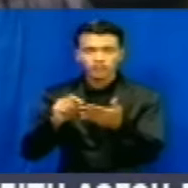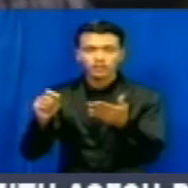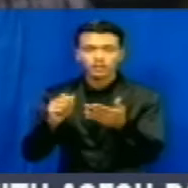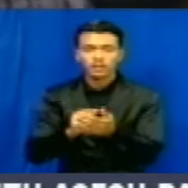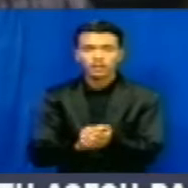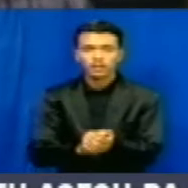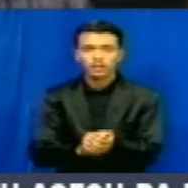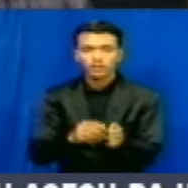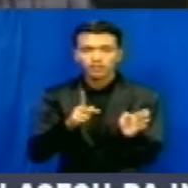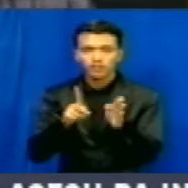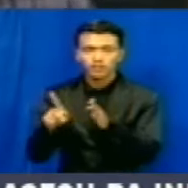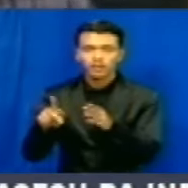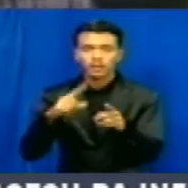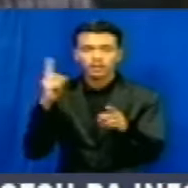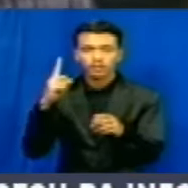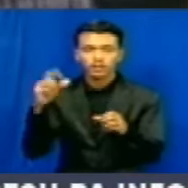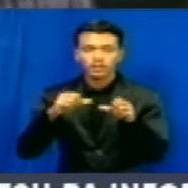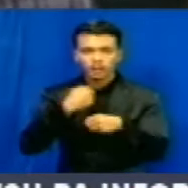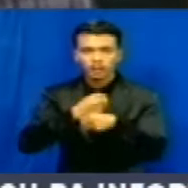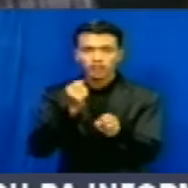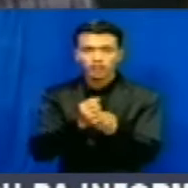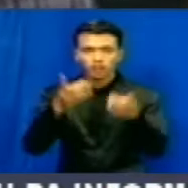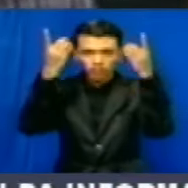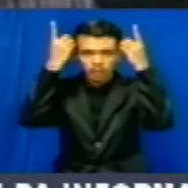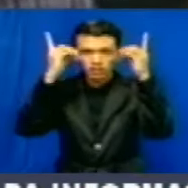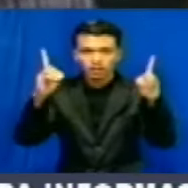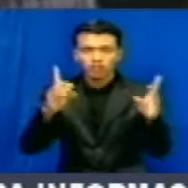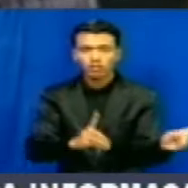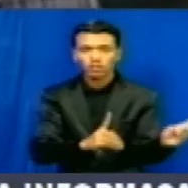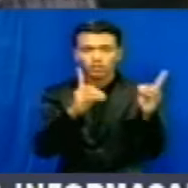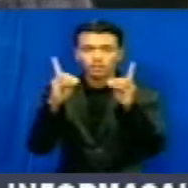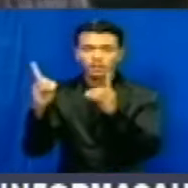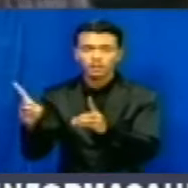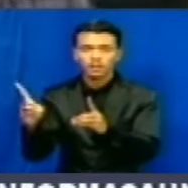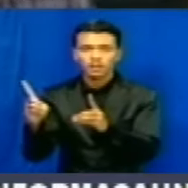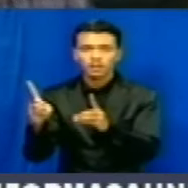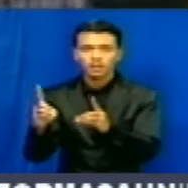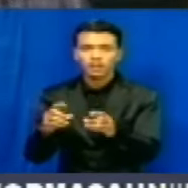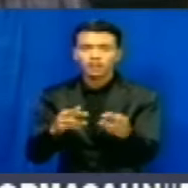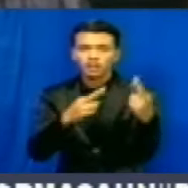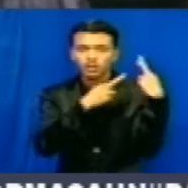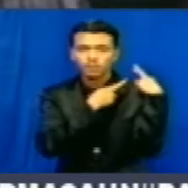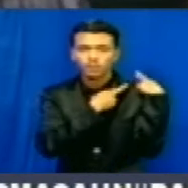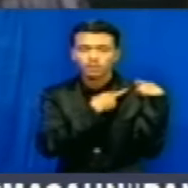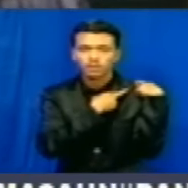então, preparativo na fatin halo. Decisão a tu implementa, cala implementa, né, competência